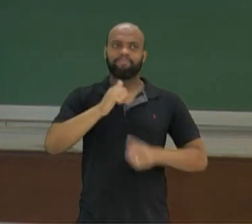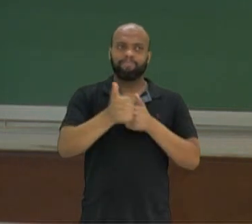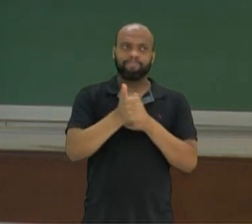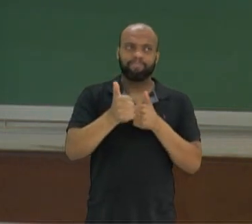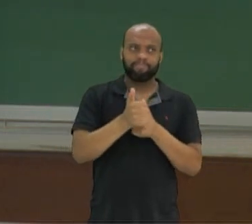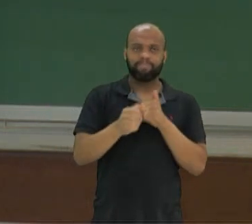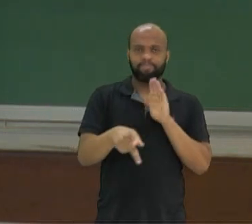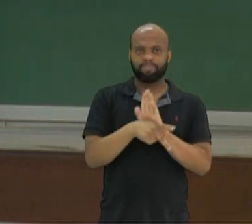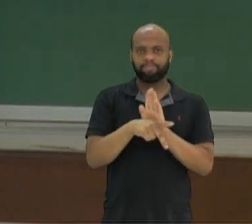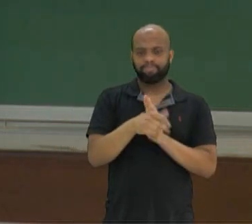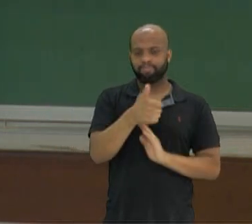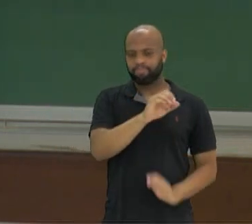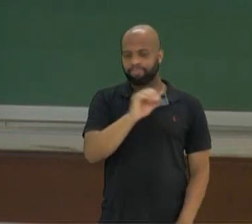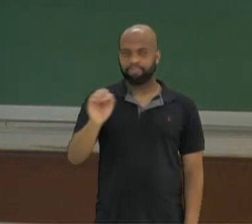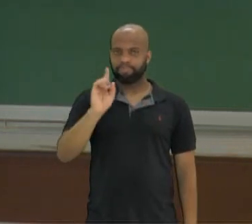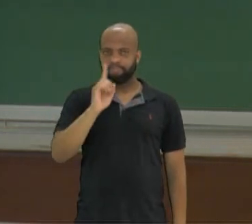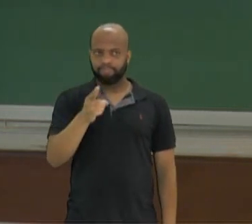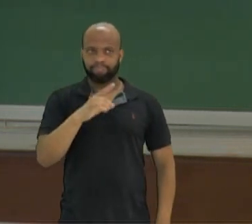100 mil.